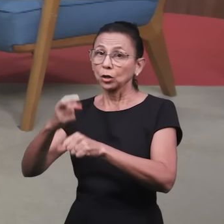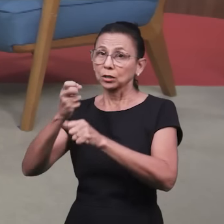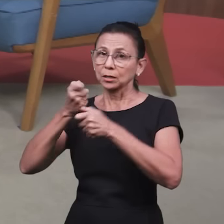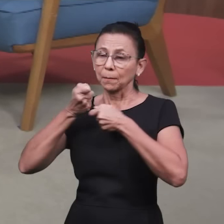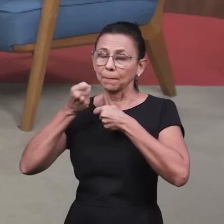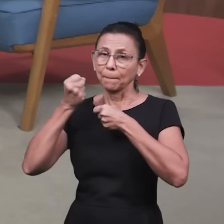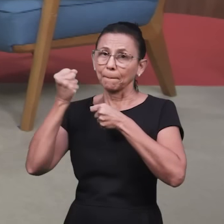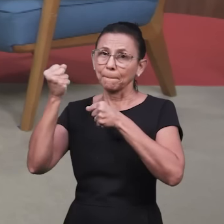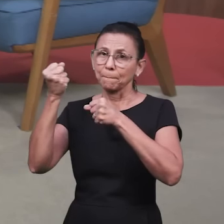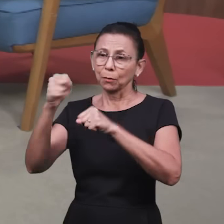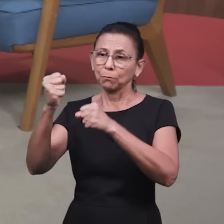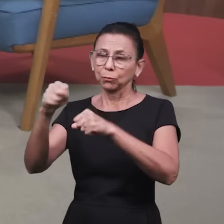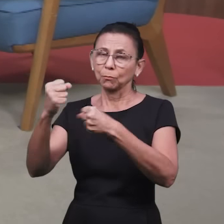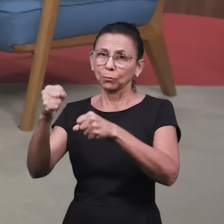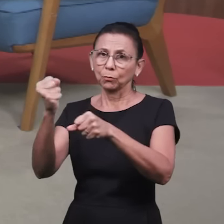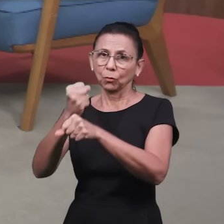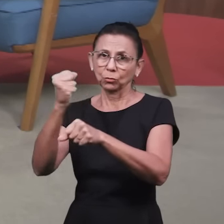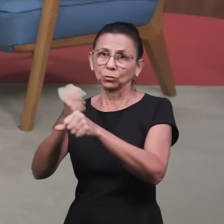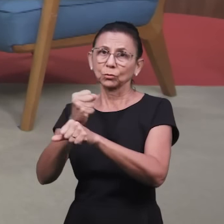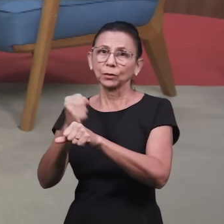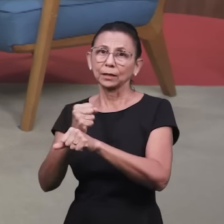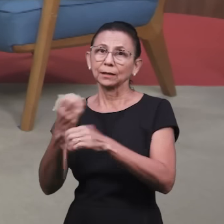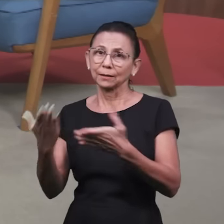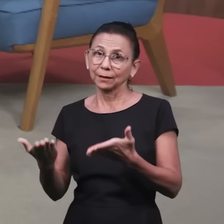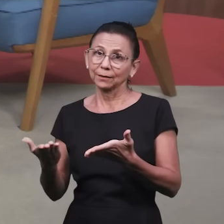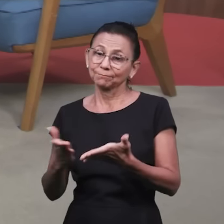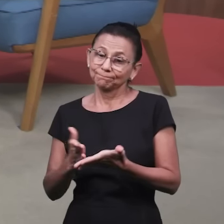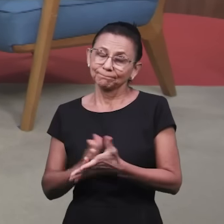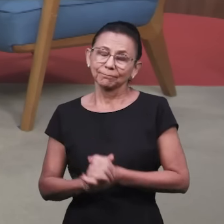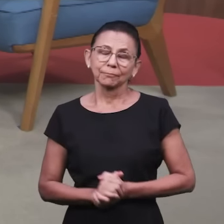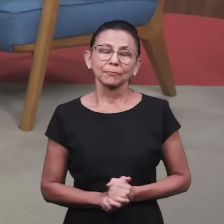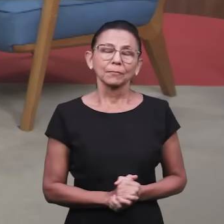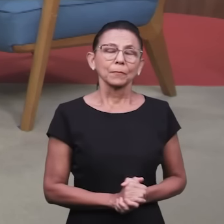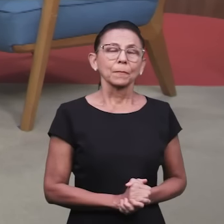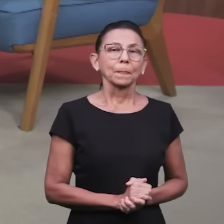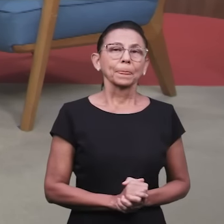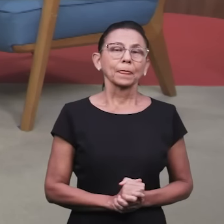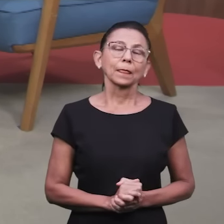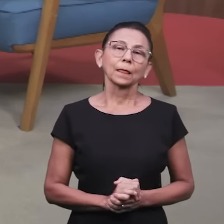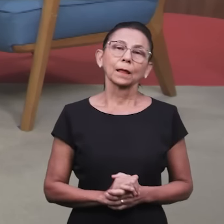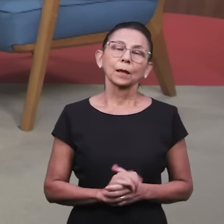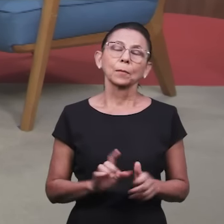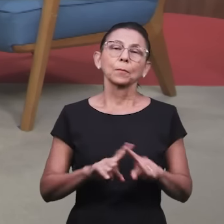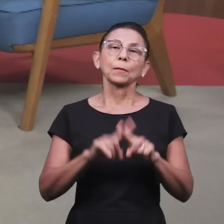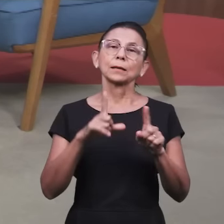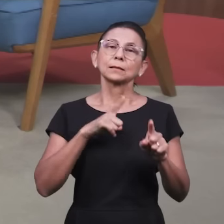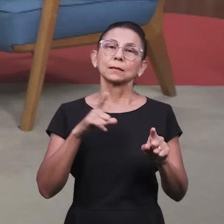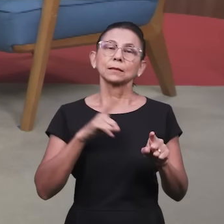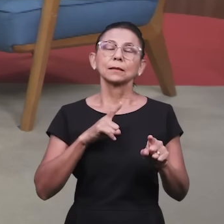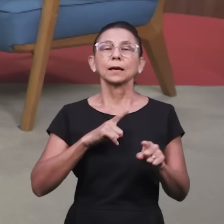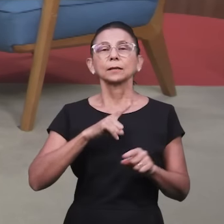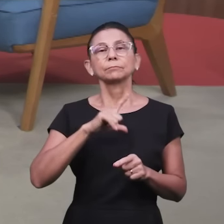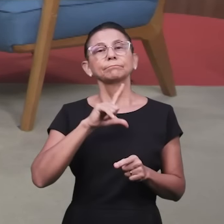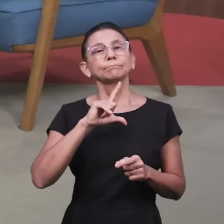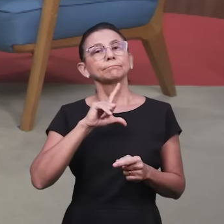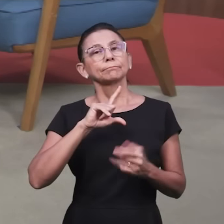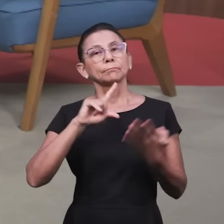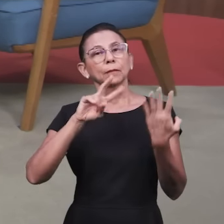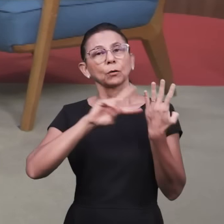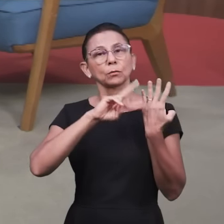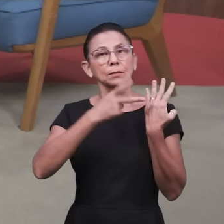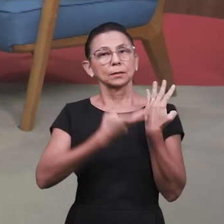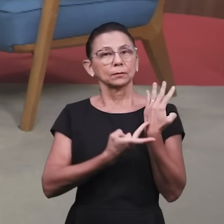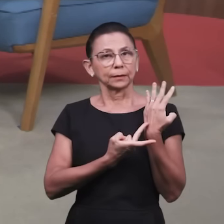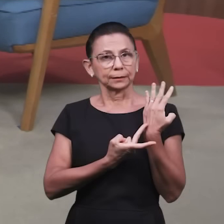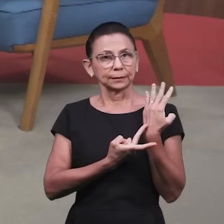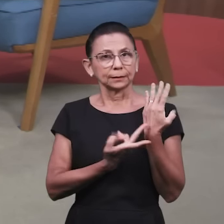que vem o juízo. E aqui nós entramos, né, na